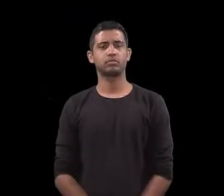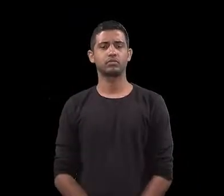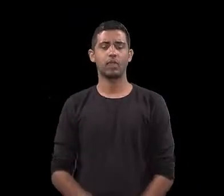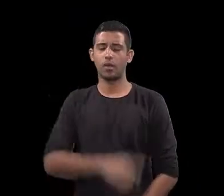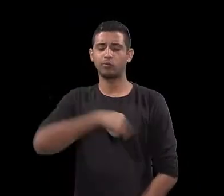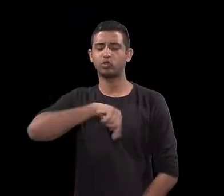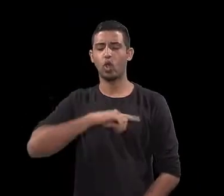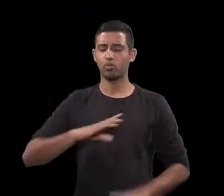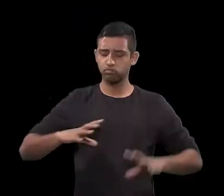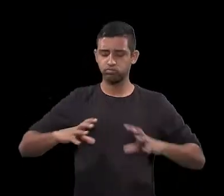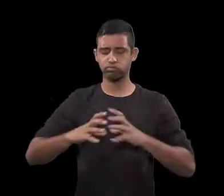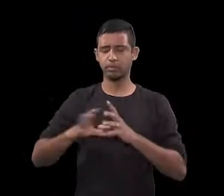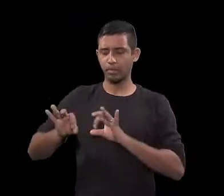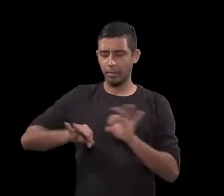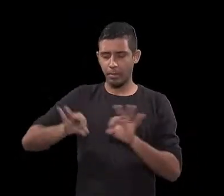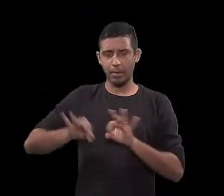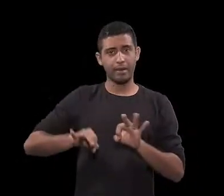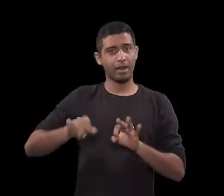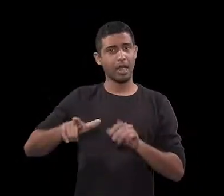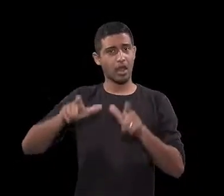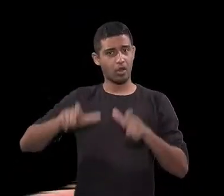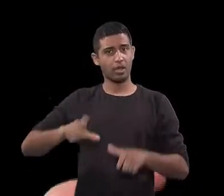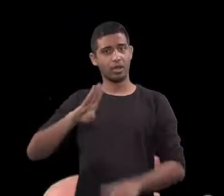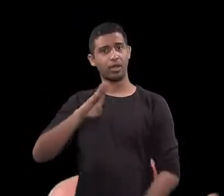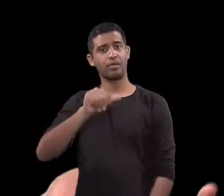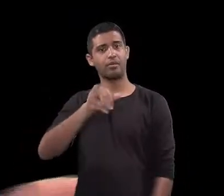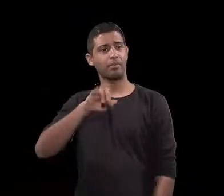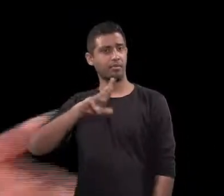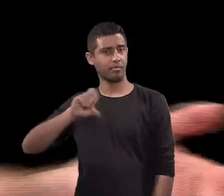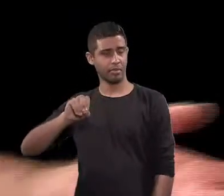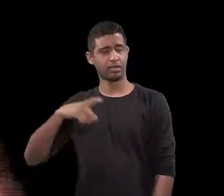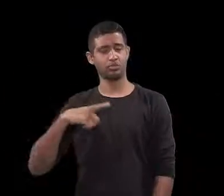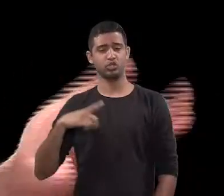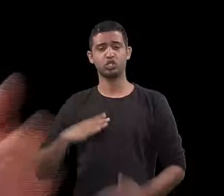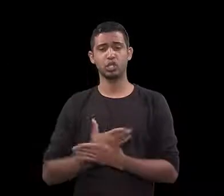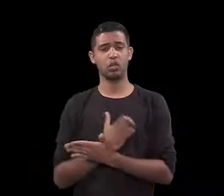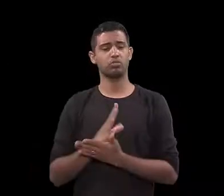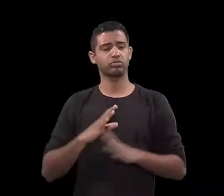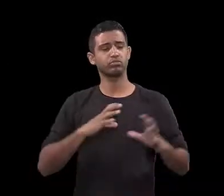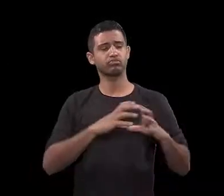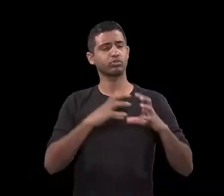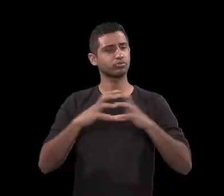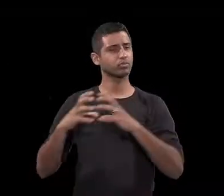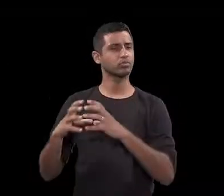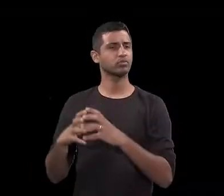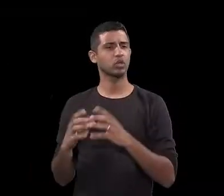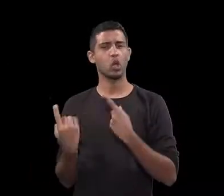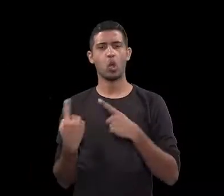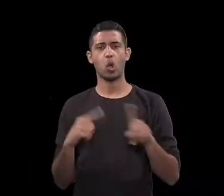nós organizávamos no bairro, né? Tinha organizações